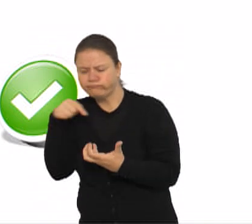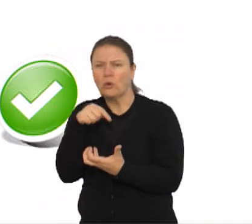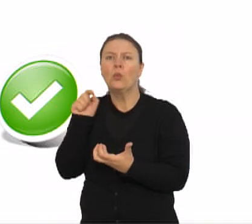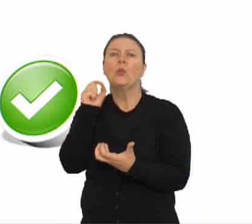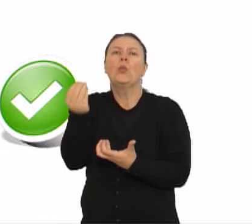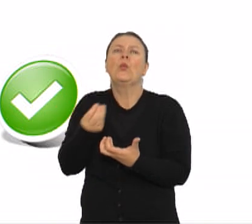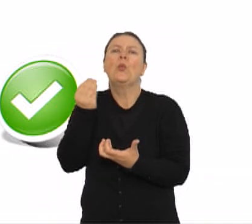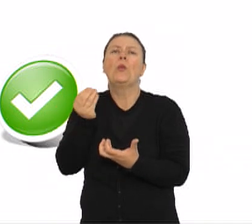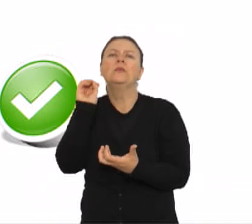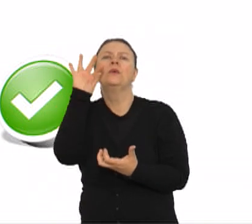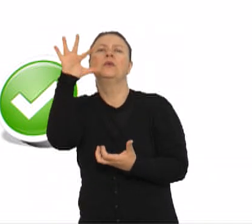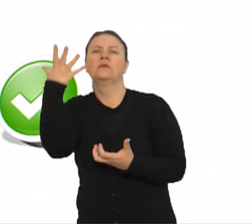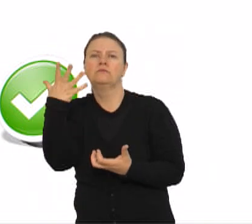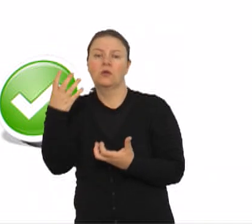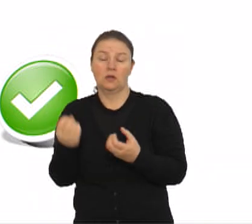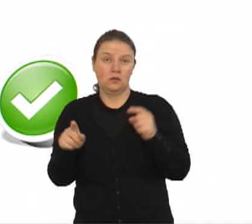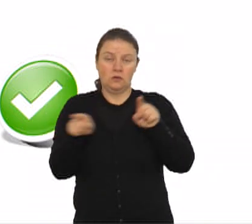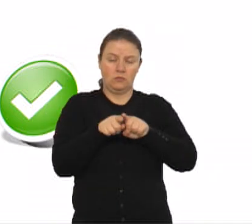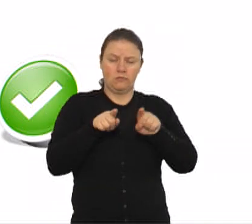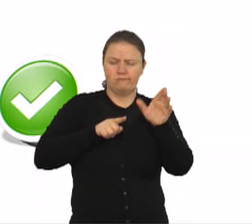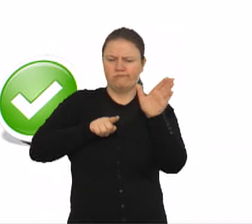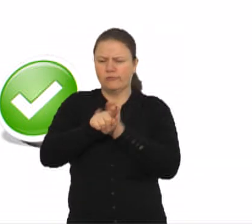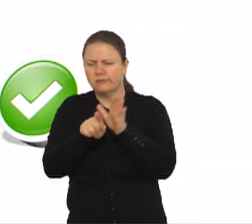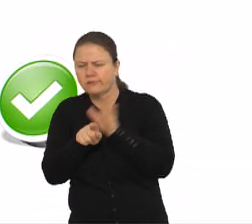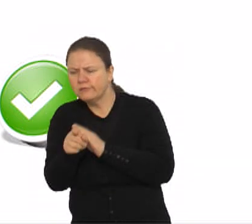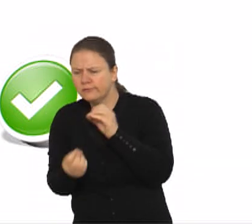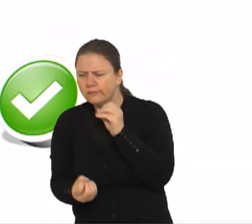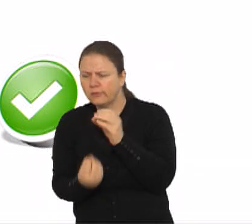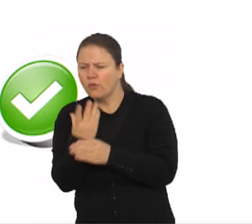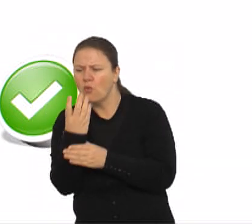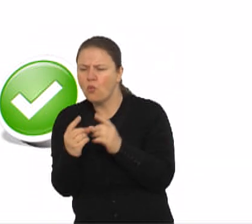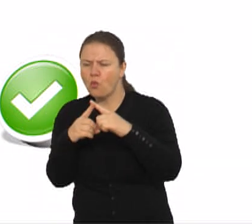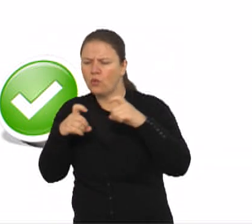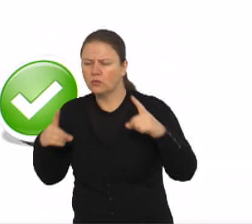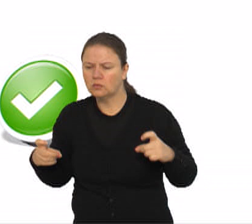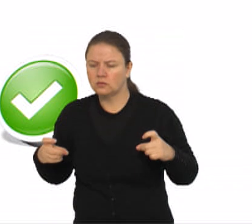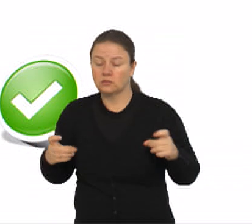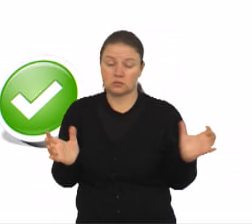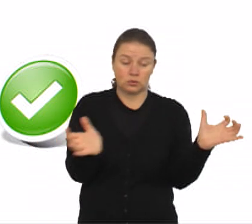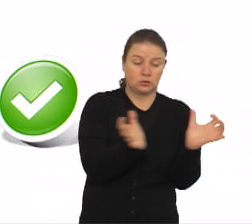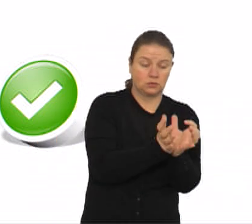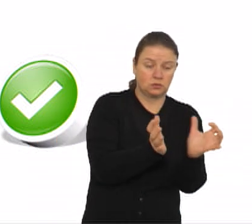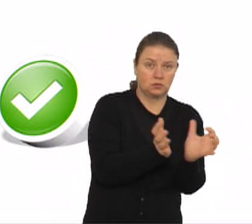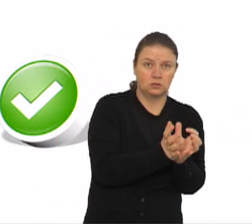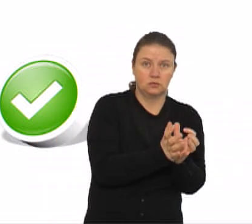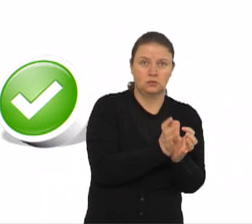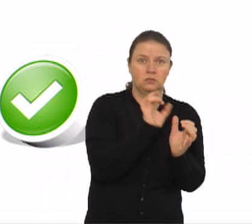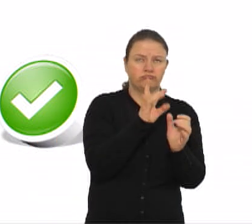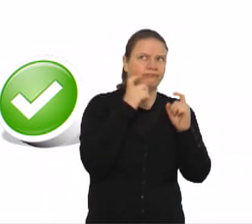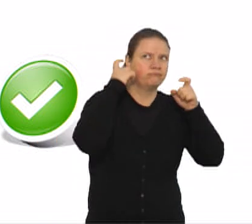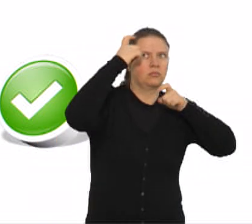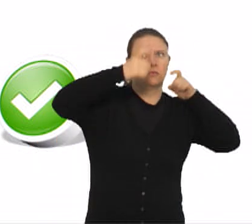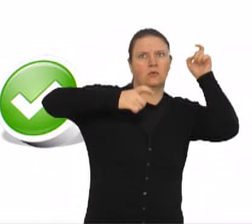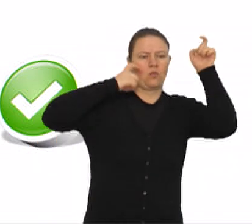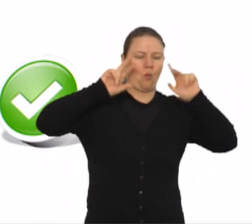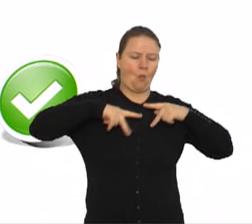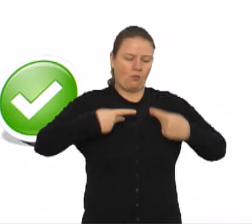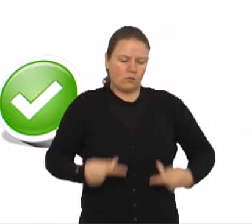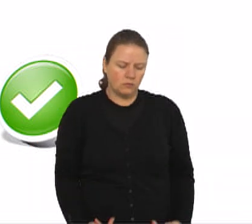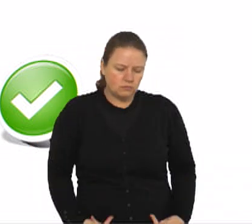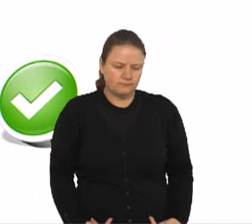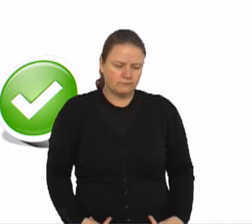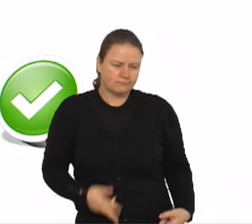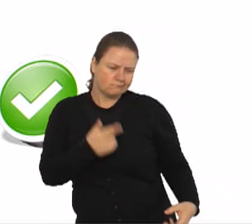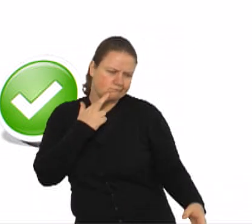levariam a um surgimento da ciência, os sofistas só se preocupam com o homem e as relações